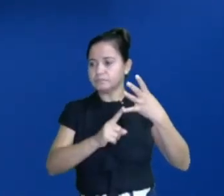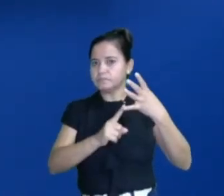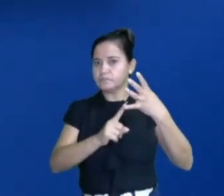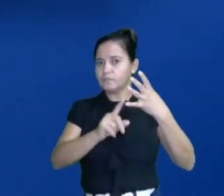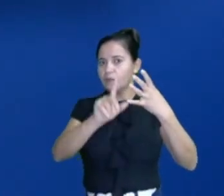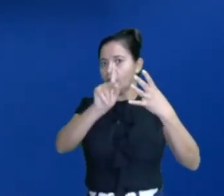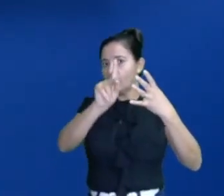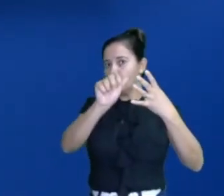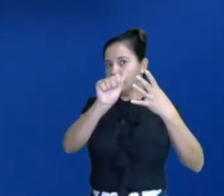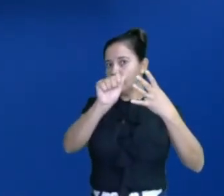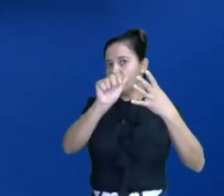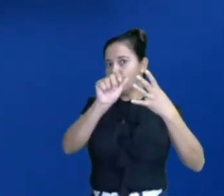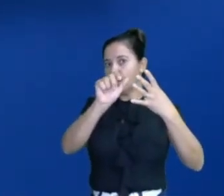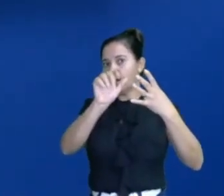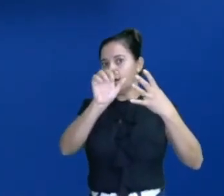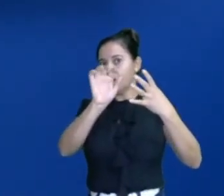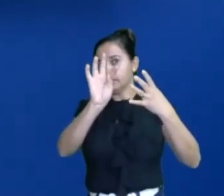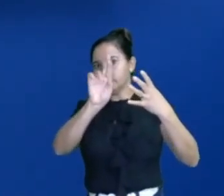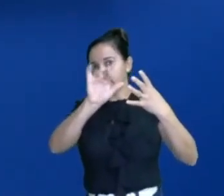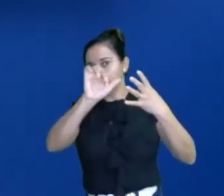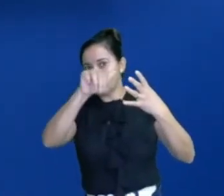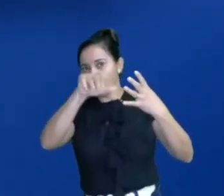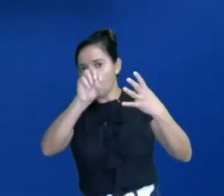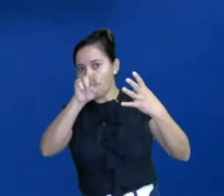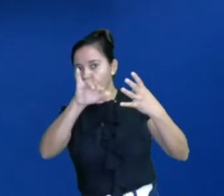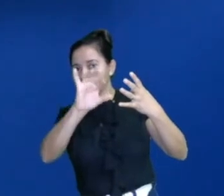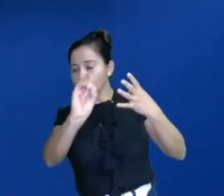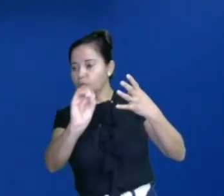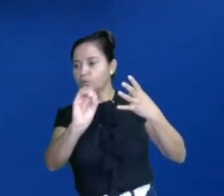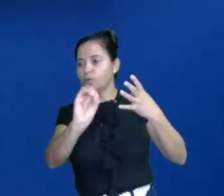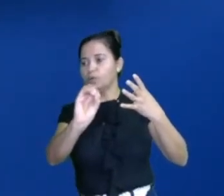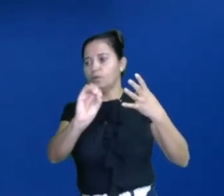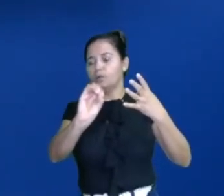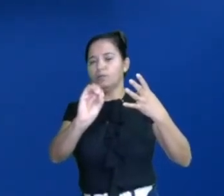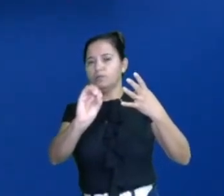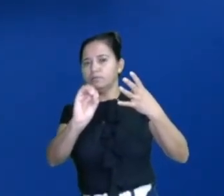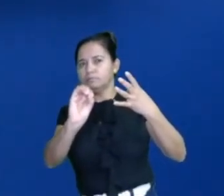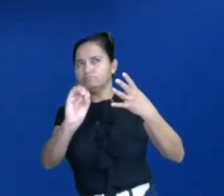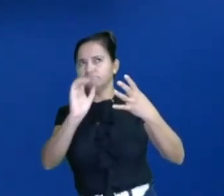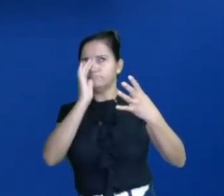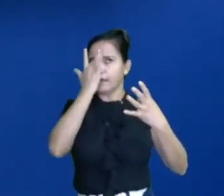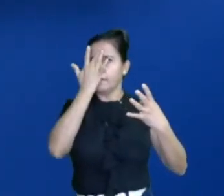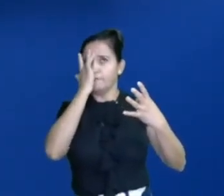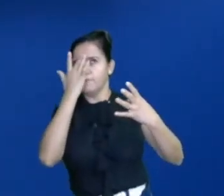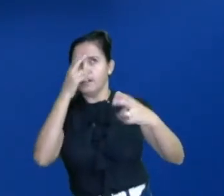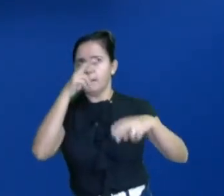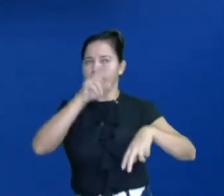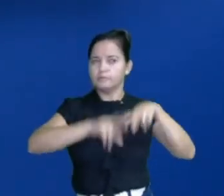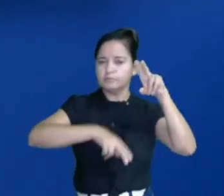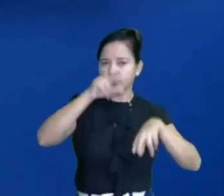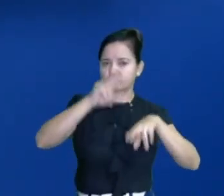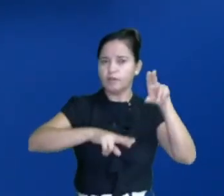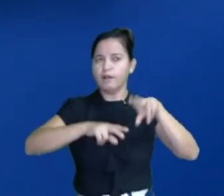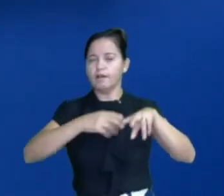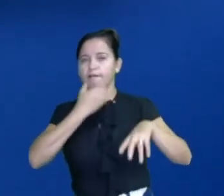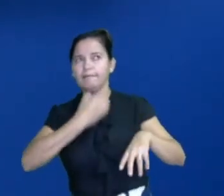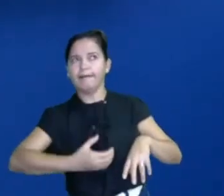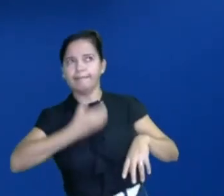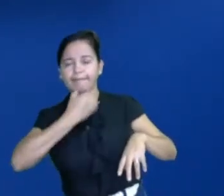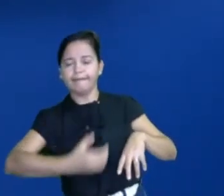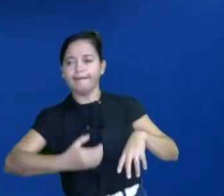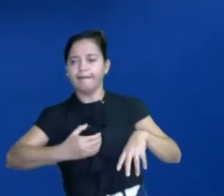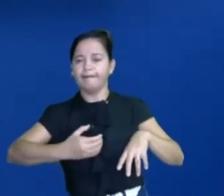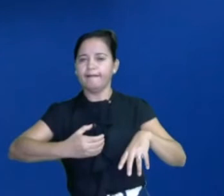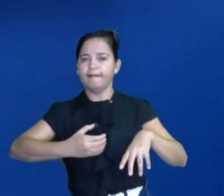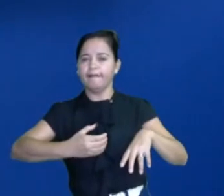Patrimônio imaterial, que é aquela tradição, Carnaval, o São João, o Natal.